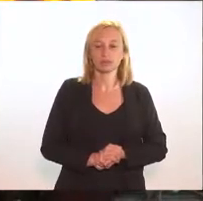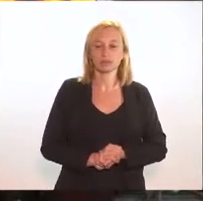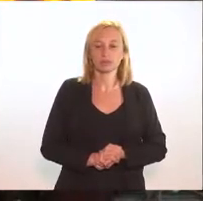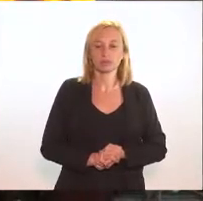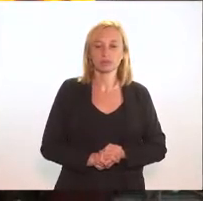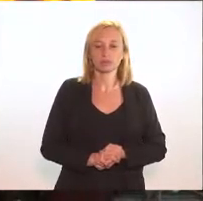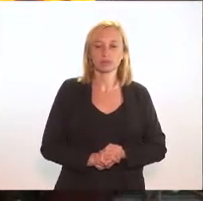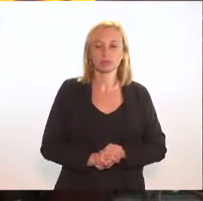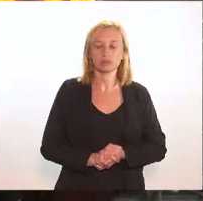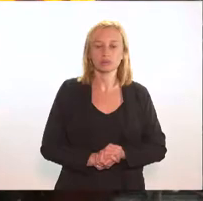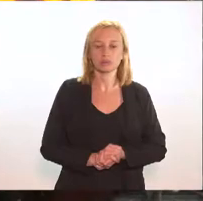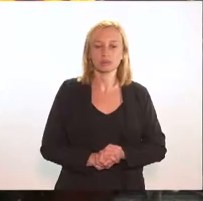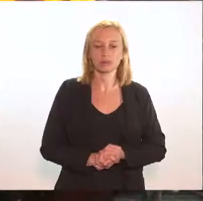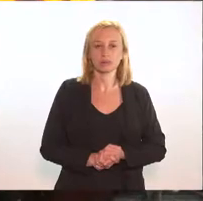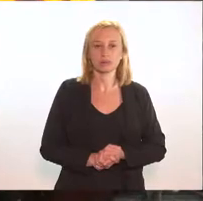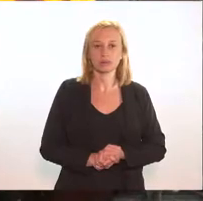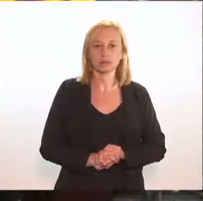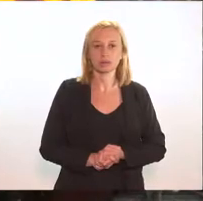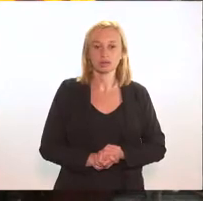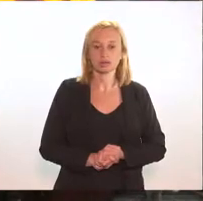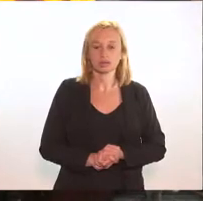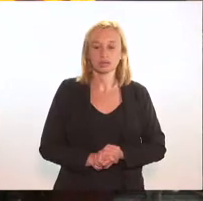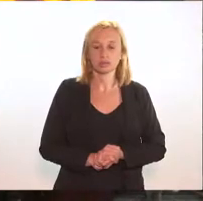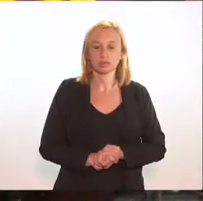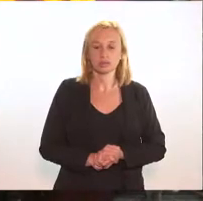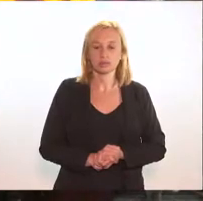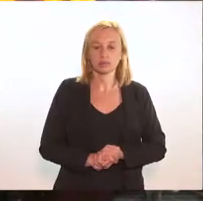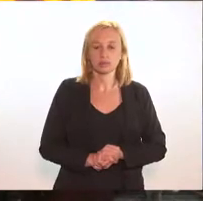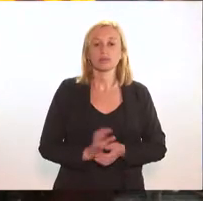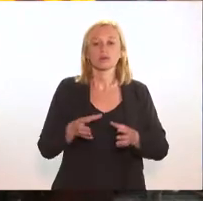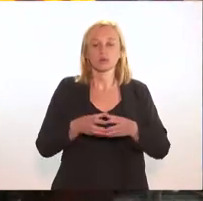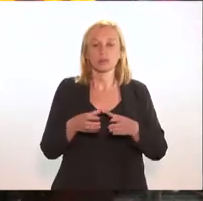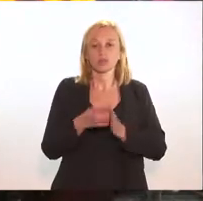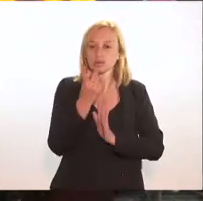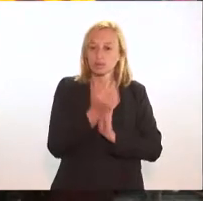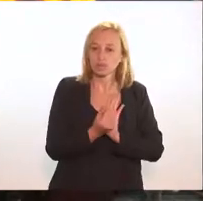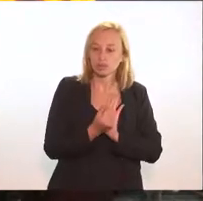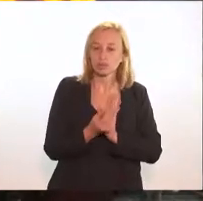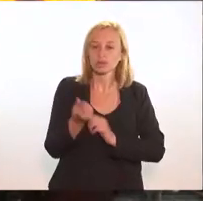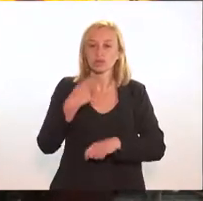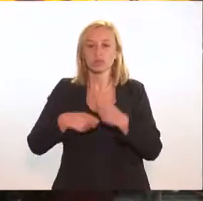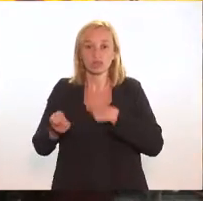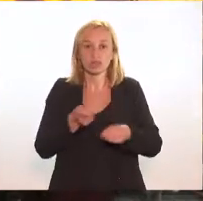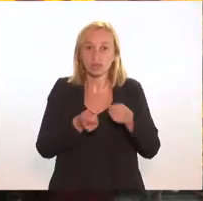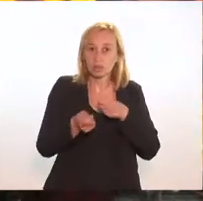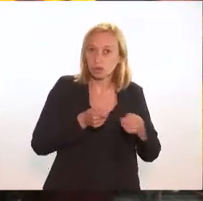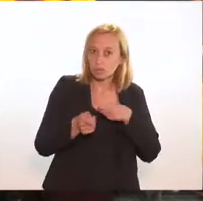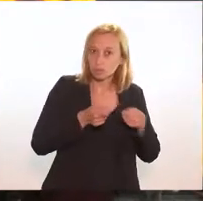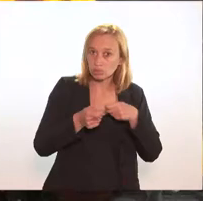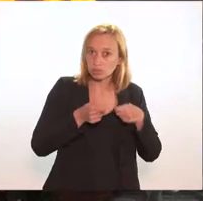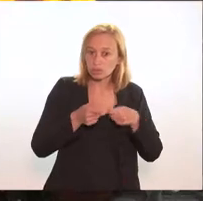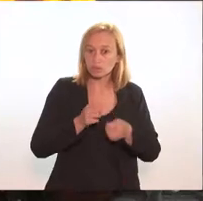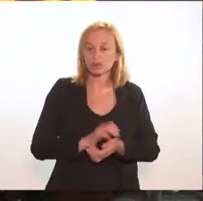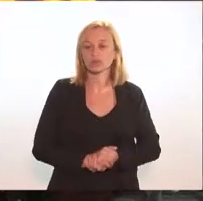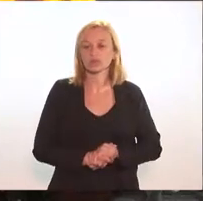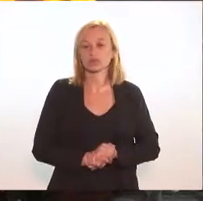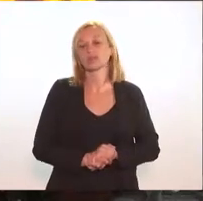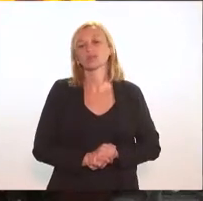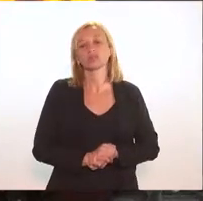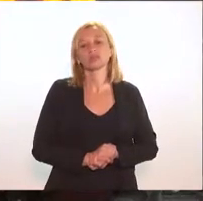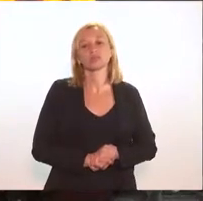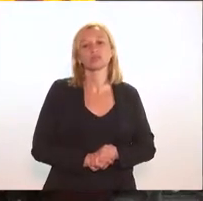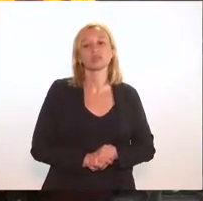Pendendo de pareceres da Comissão de Orçamento, Finanças, Fiscalização Financeira e Controle. Para